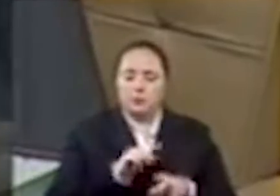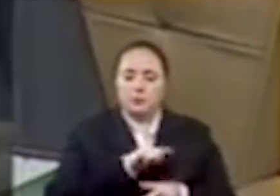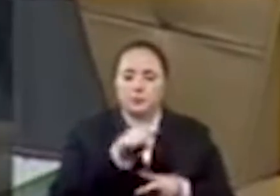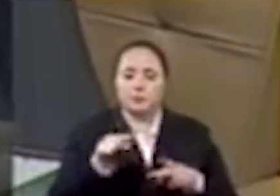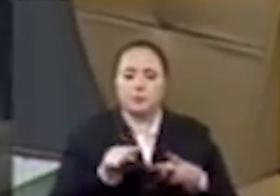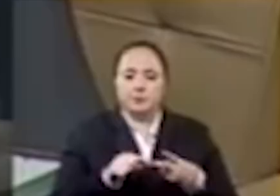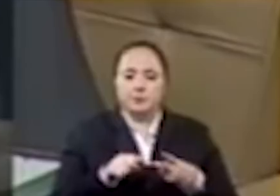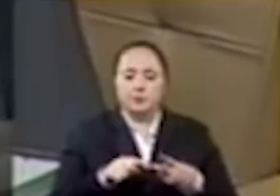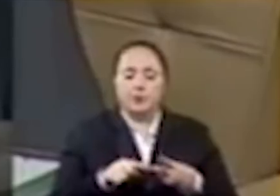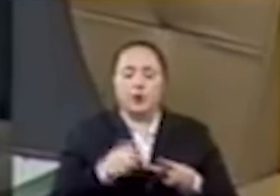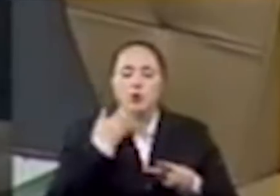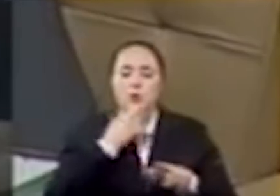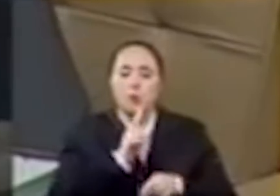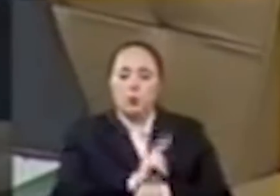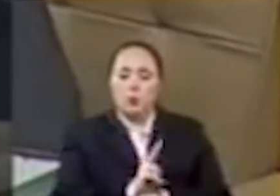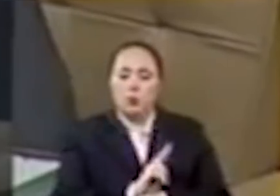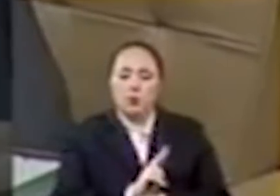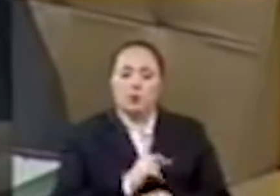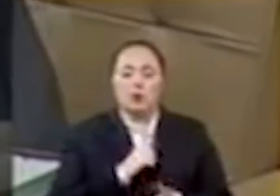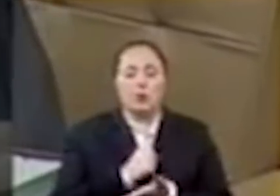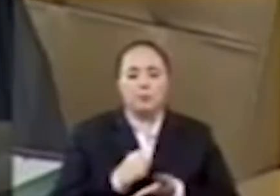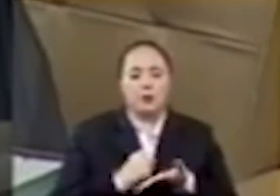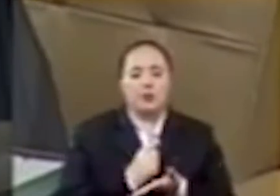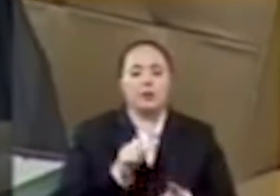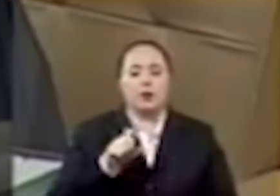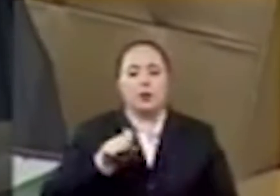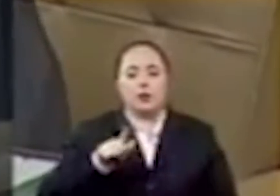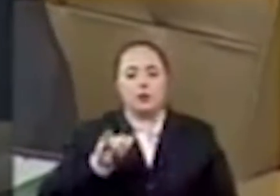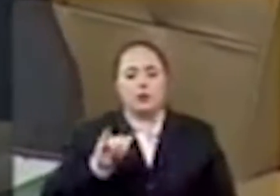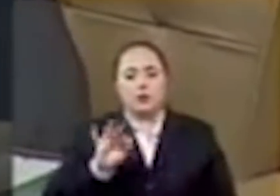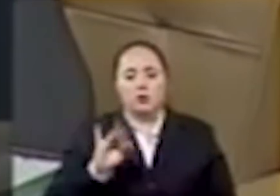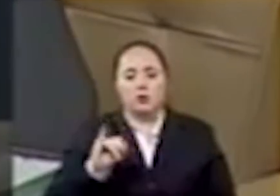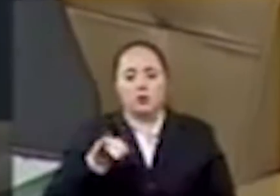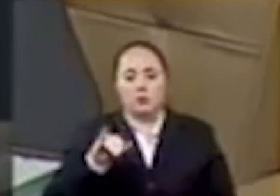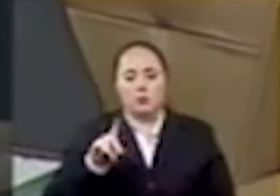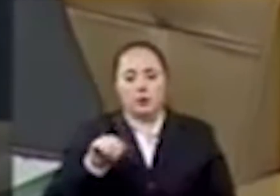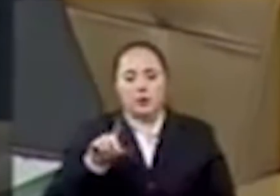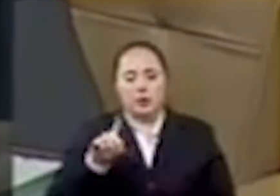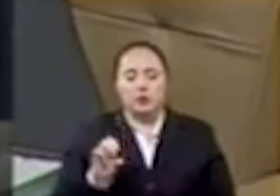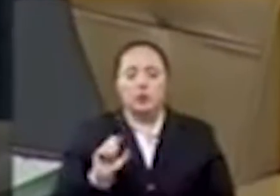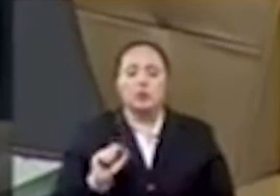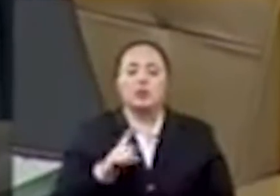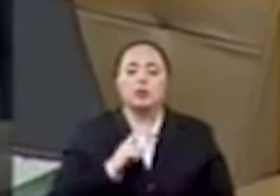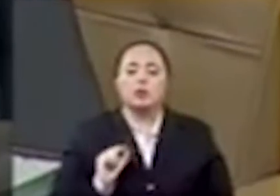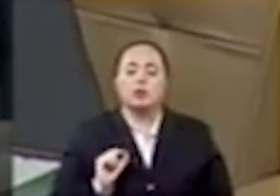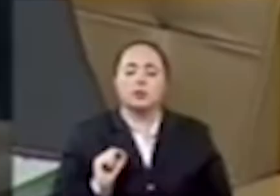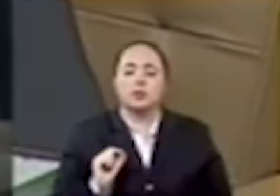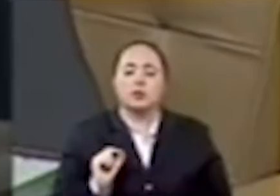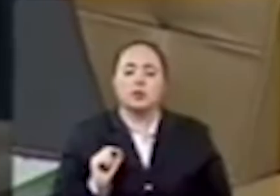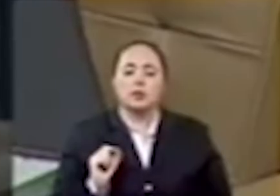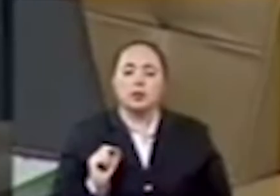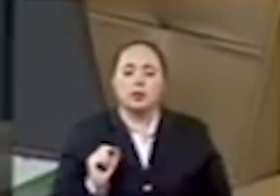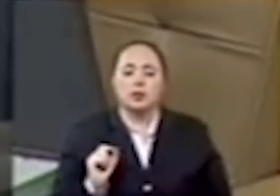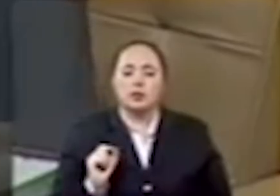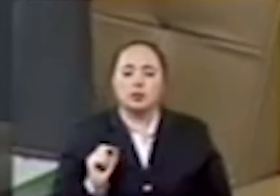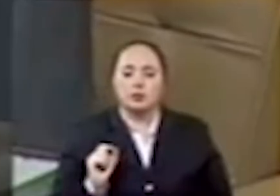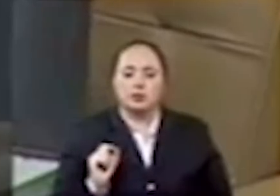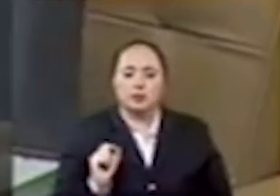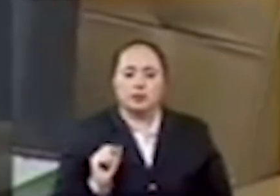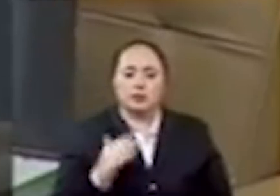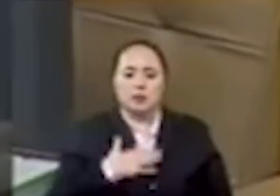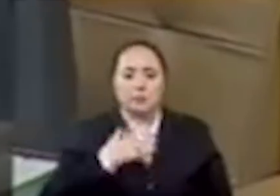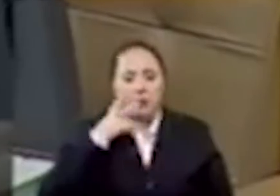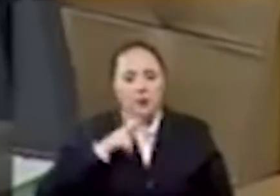segunda forma de controle, com fundamento na legitimidade democrática, encontra guarida, na minha visão,